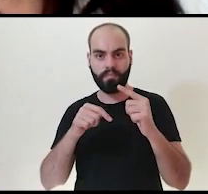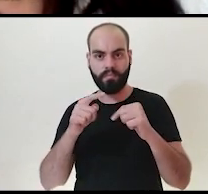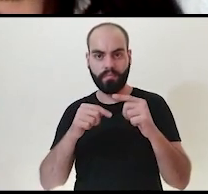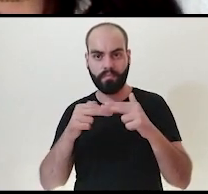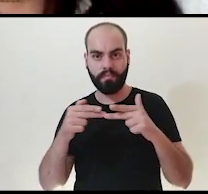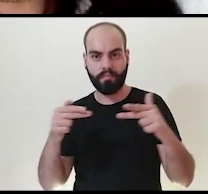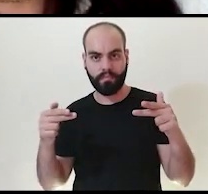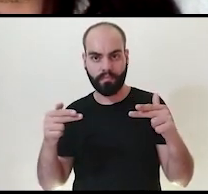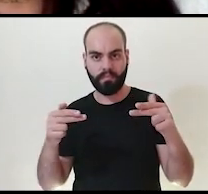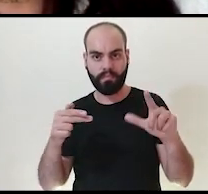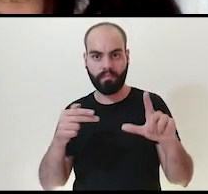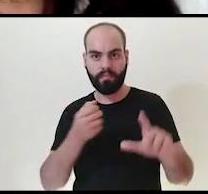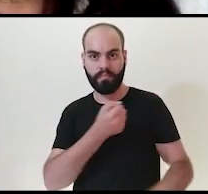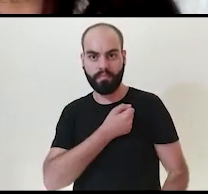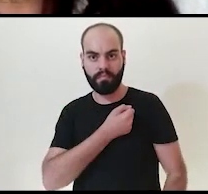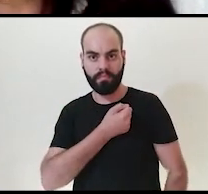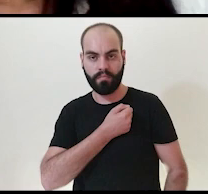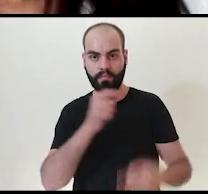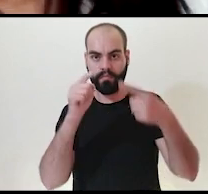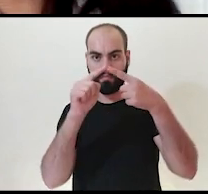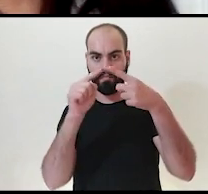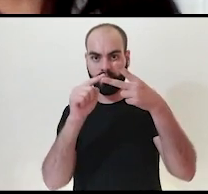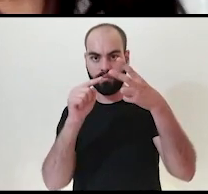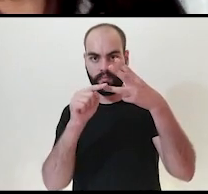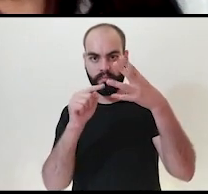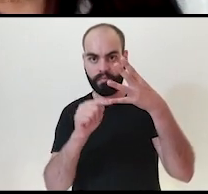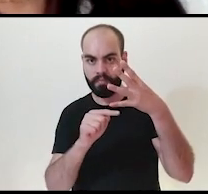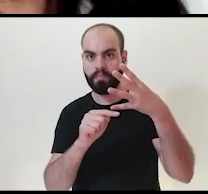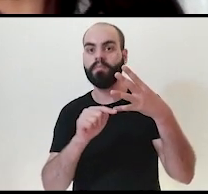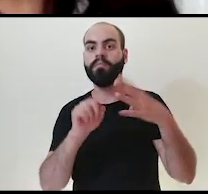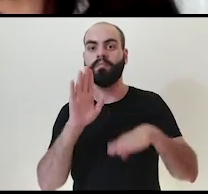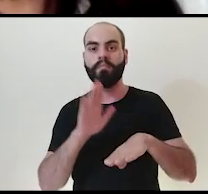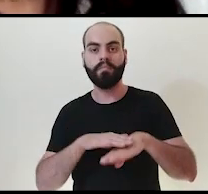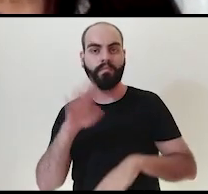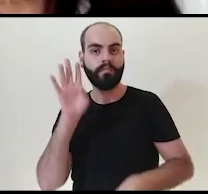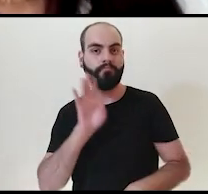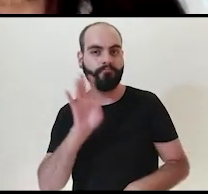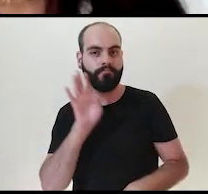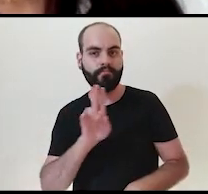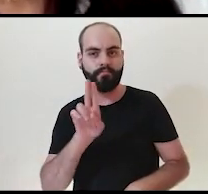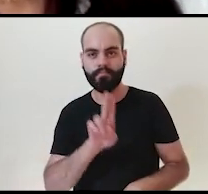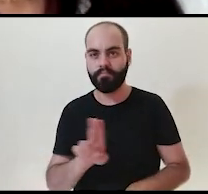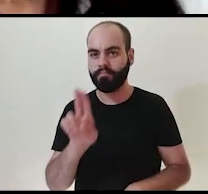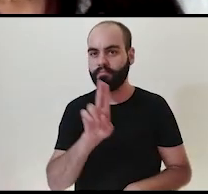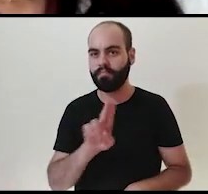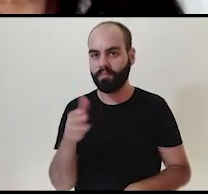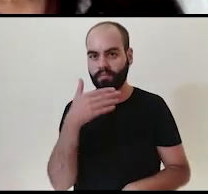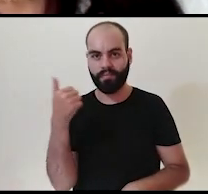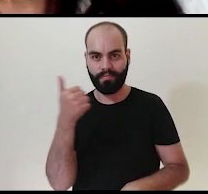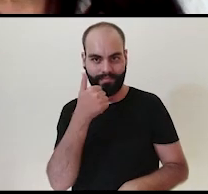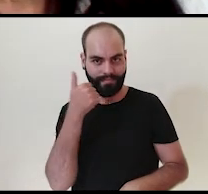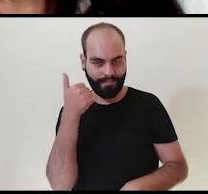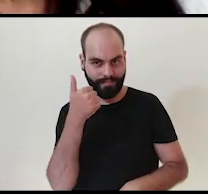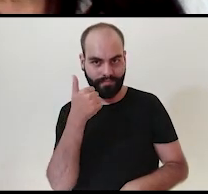ferramentas que eu até numerei aqui, as que eu mais uso e que eu acho que são sempre interessantes de serem usadas, vão melhorar muito a